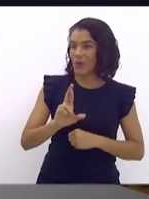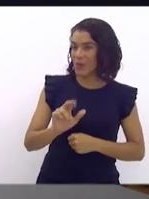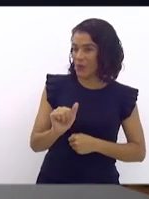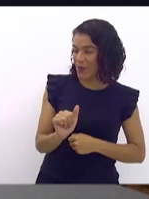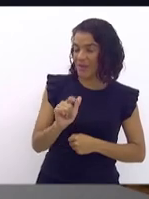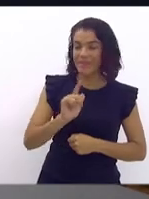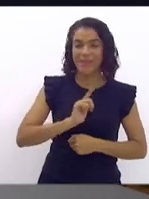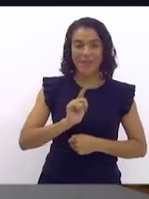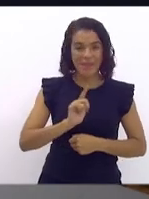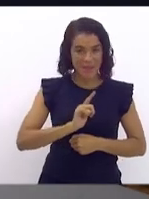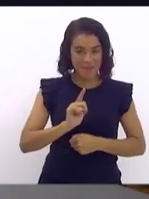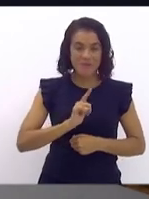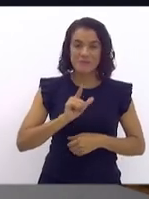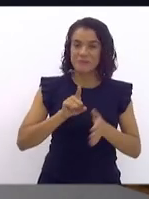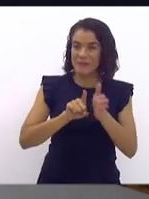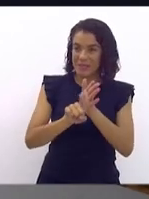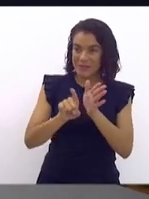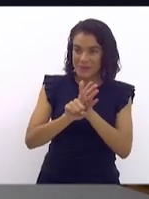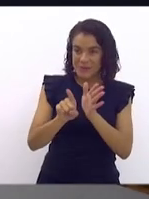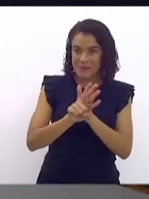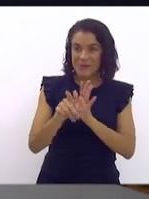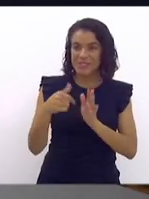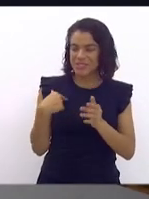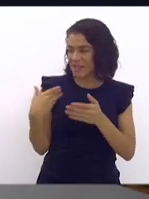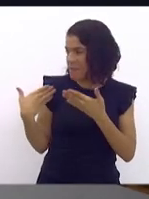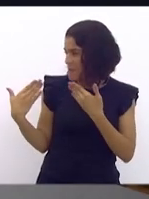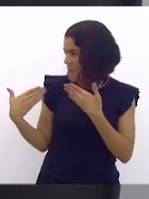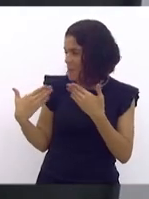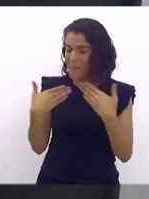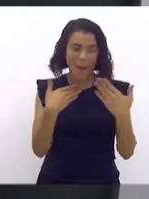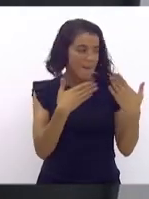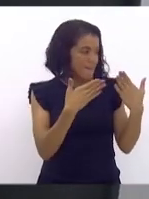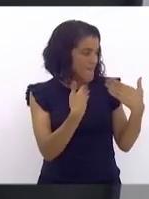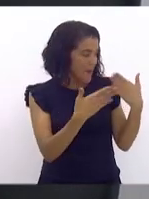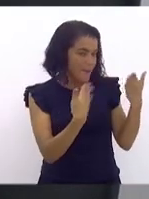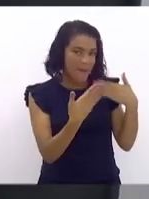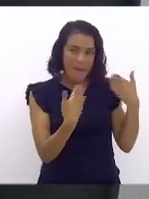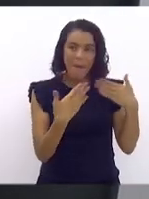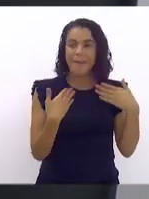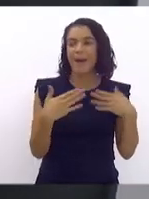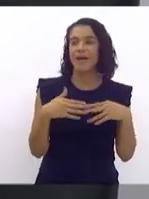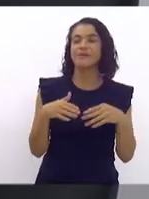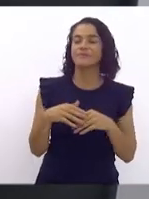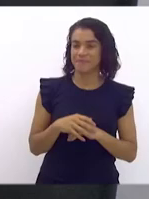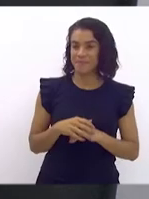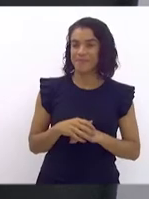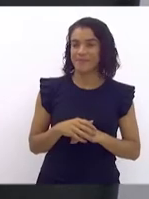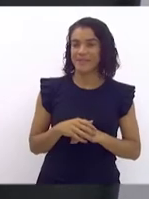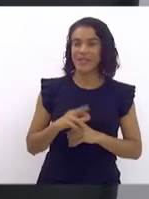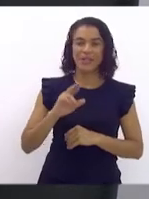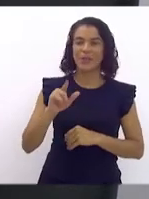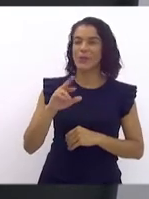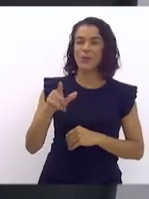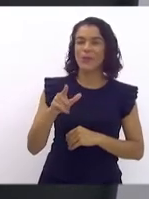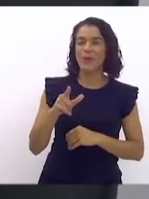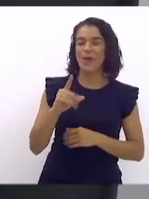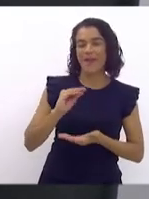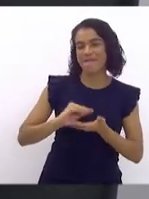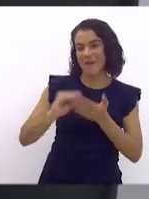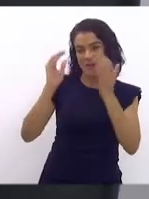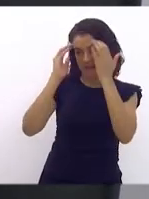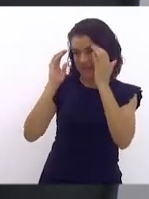muitas perguntas e fizemos muitos comentários aqui diante da sua fala, e não era um desrespeito à